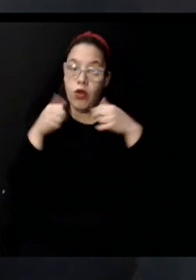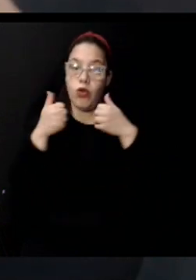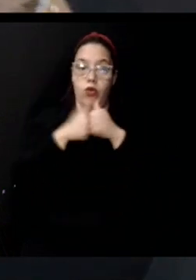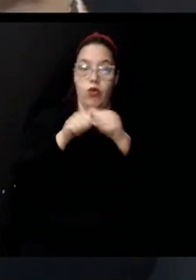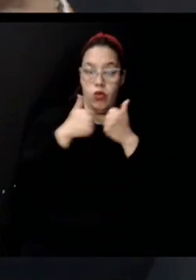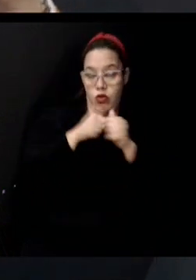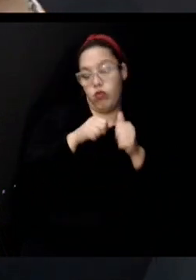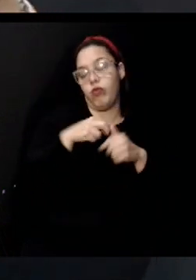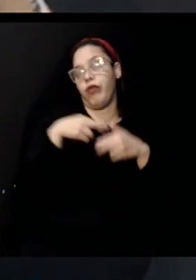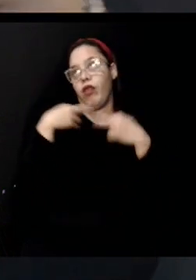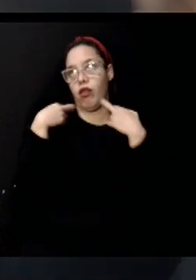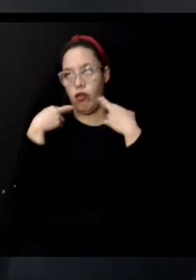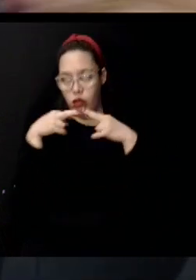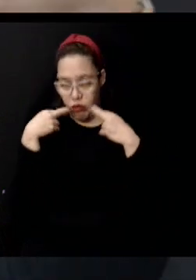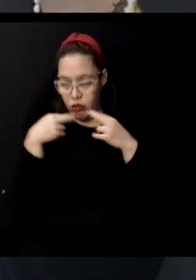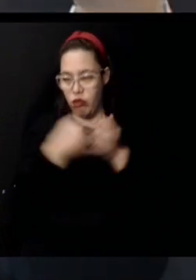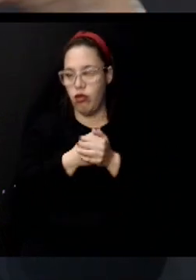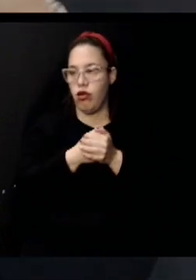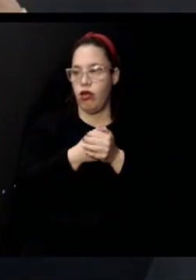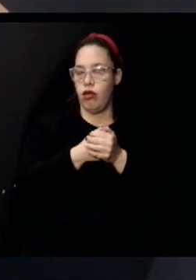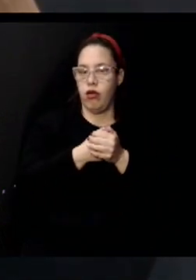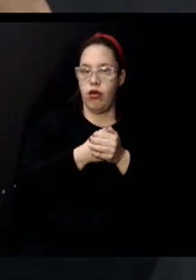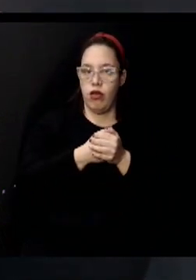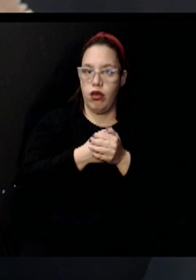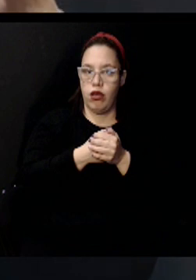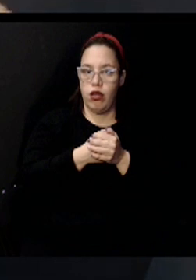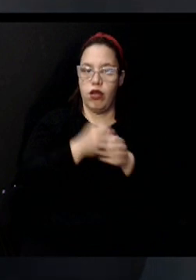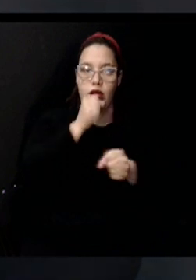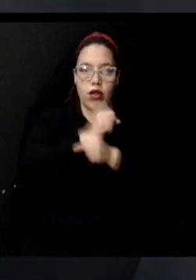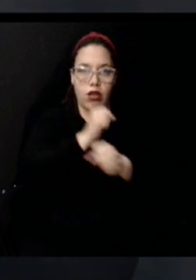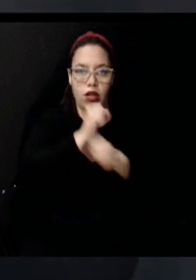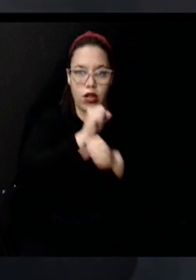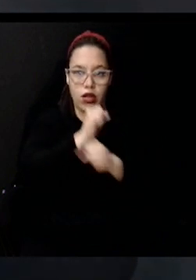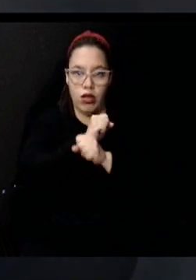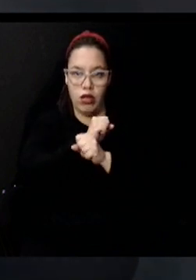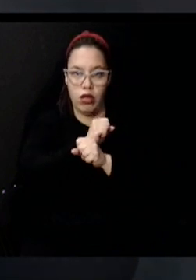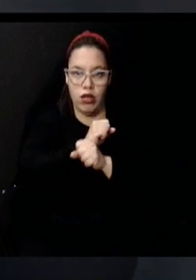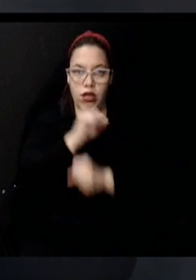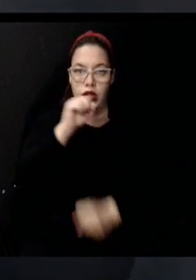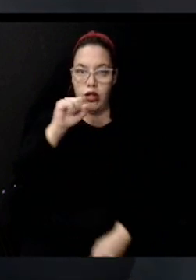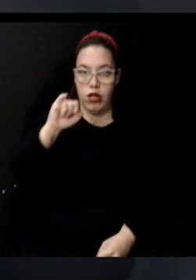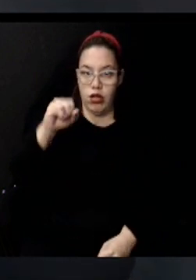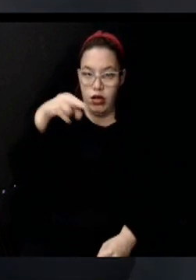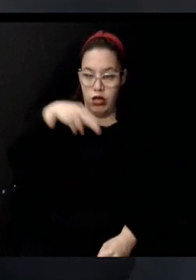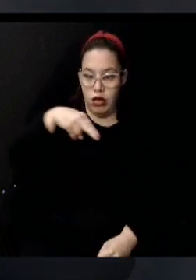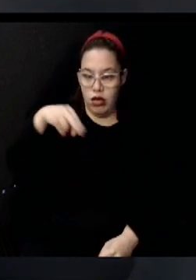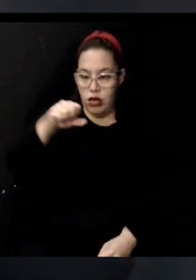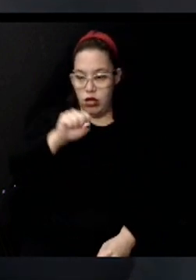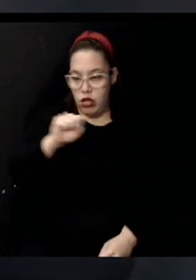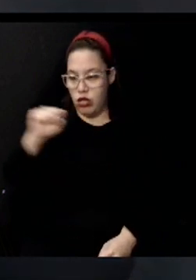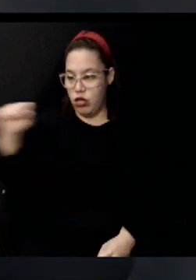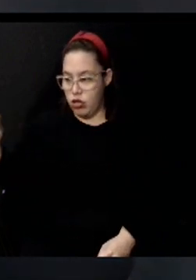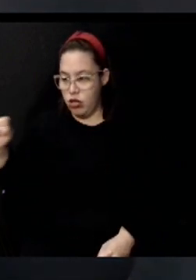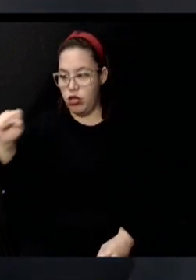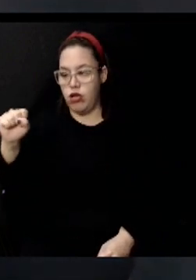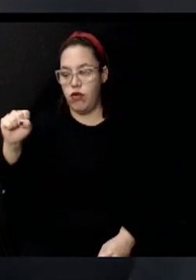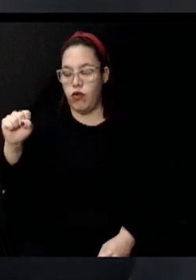reclama de esperar lá, vamos pôr o INSS ou, uhum. aconteceu até uma coisa